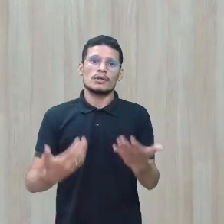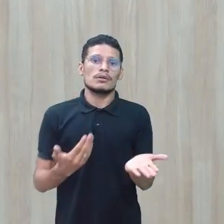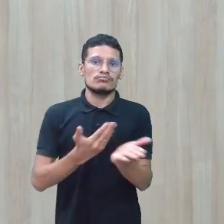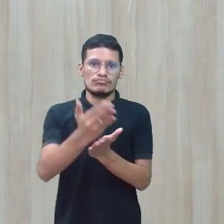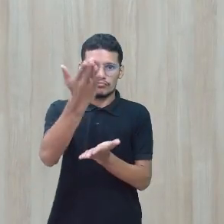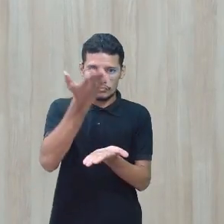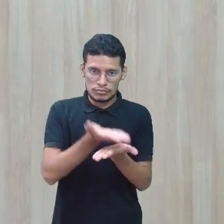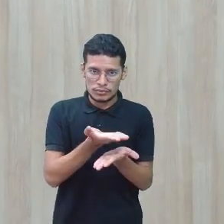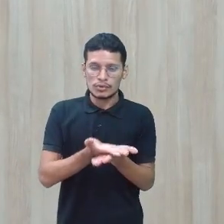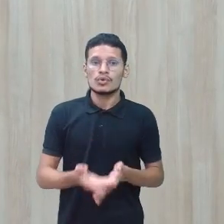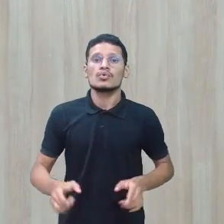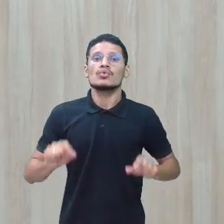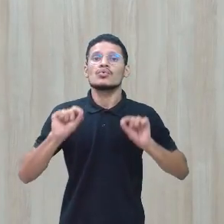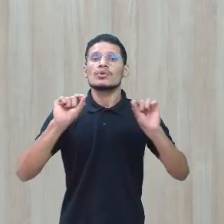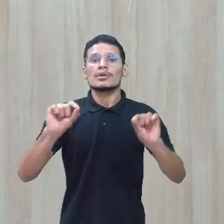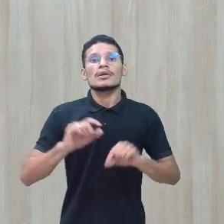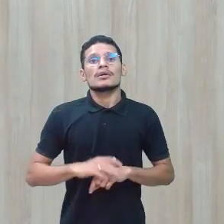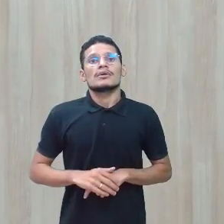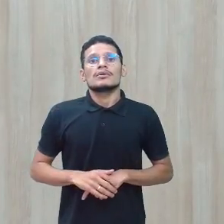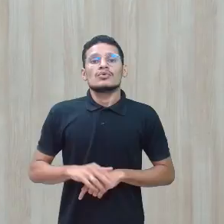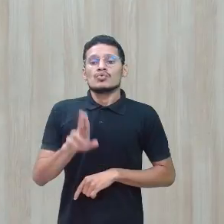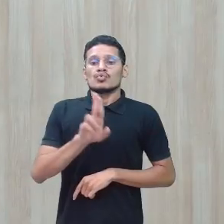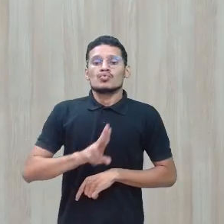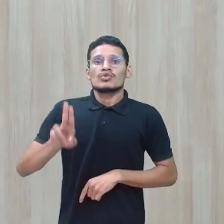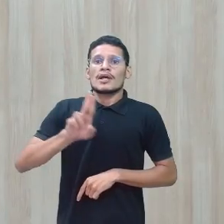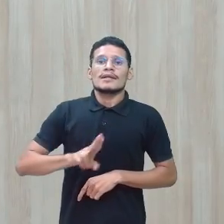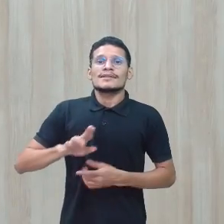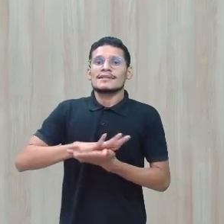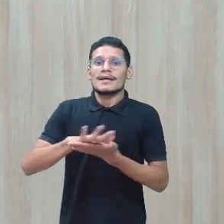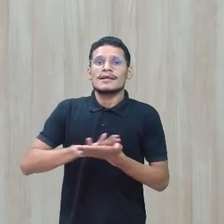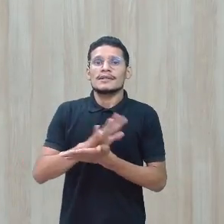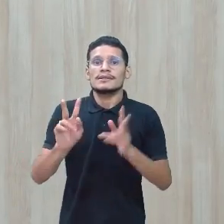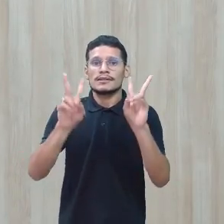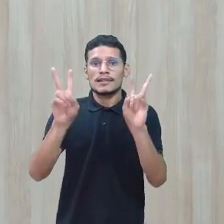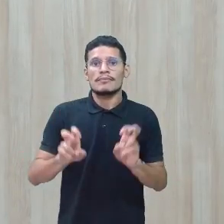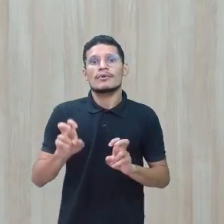inicial, em que não se usa mais o termo